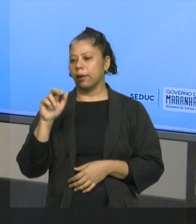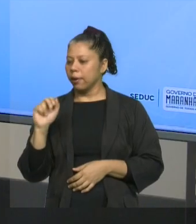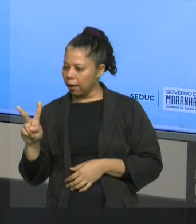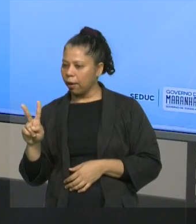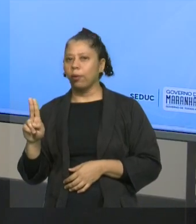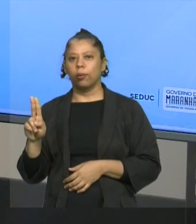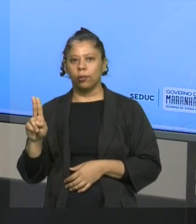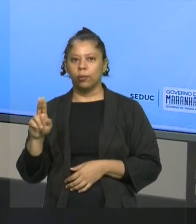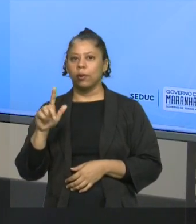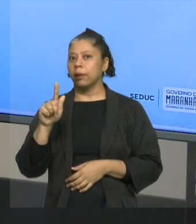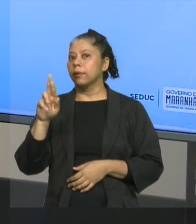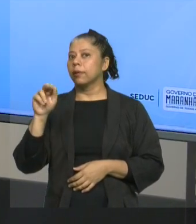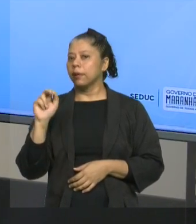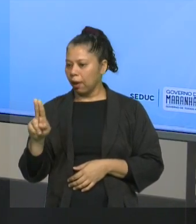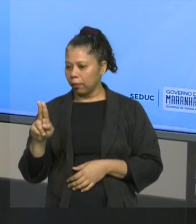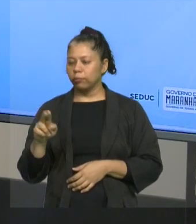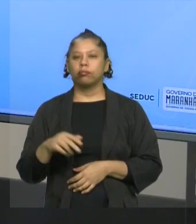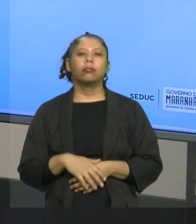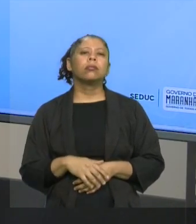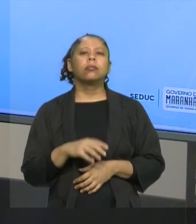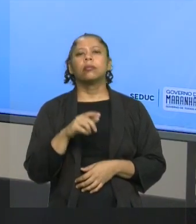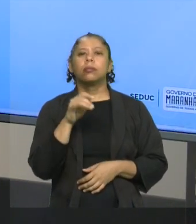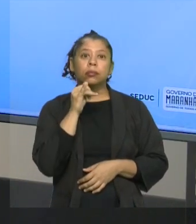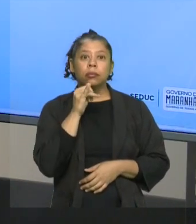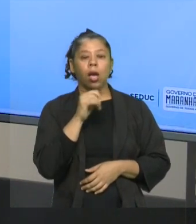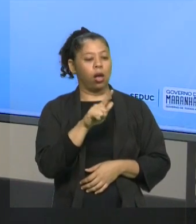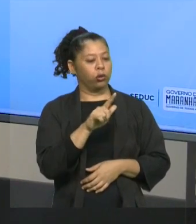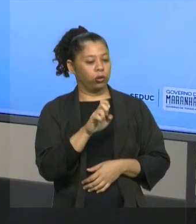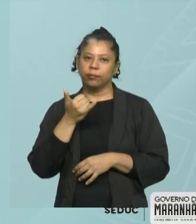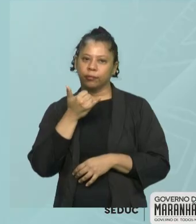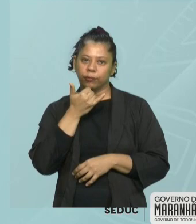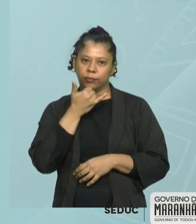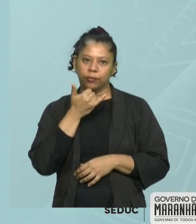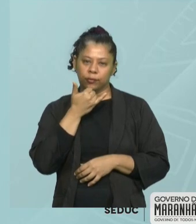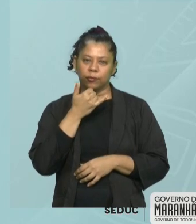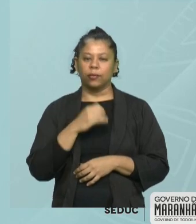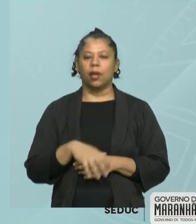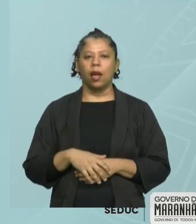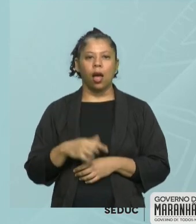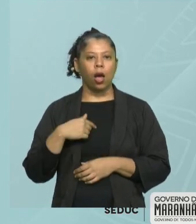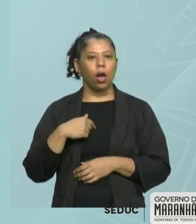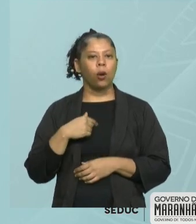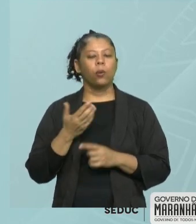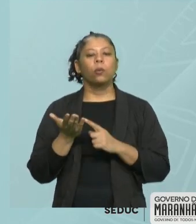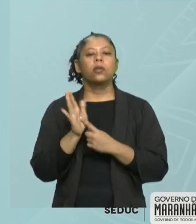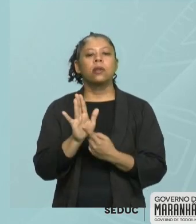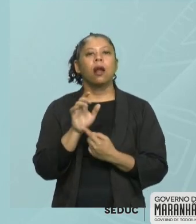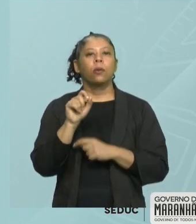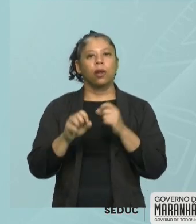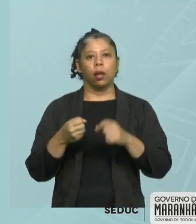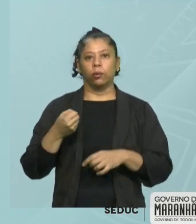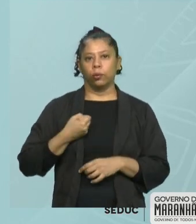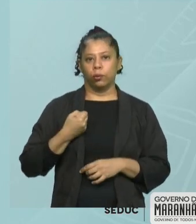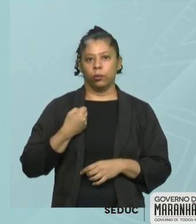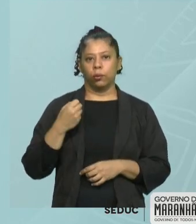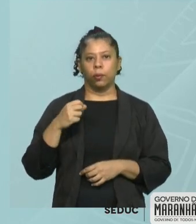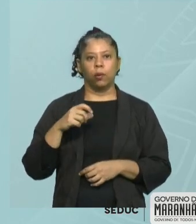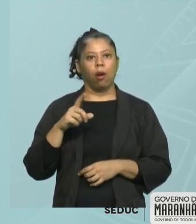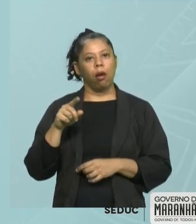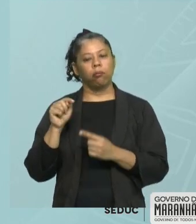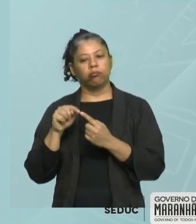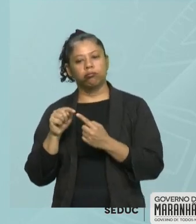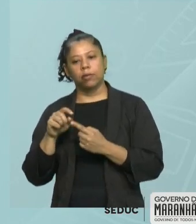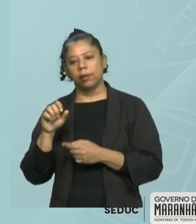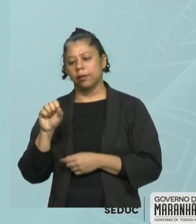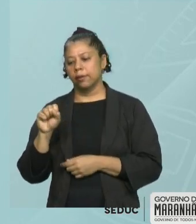me referindo ao masculino e ao feminino. Quando eu falo de número, eu estou me referindo ao